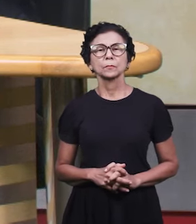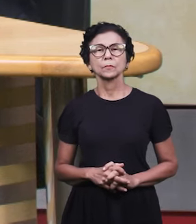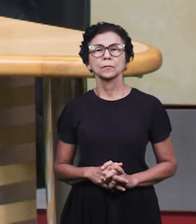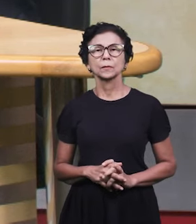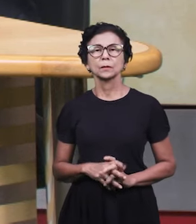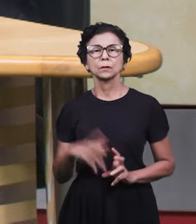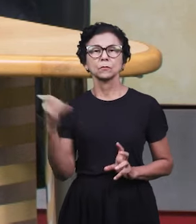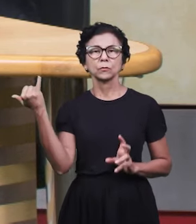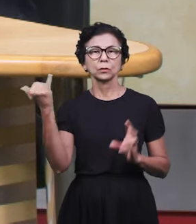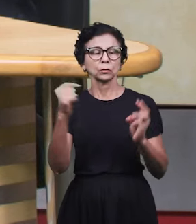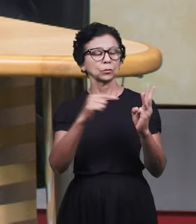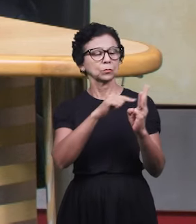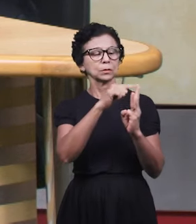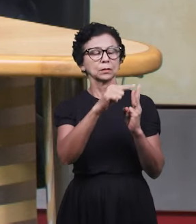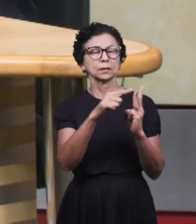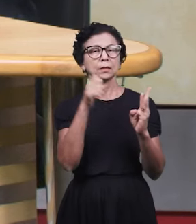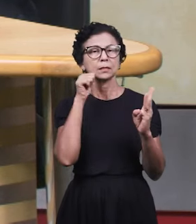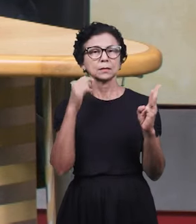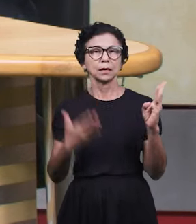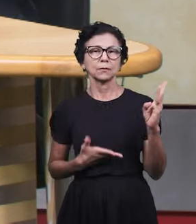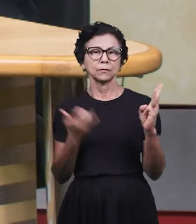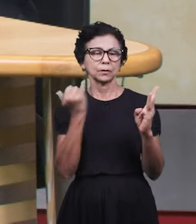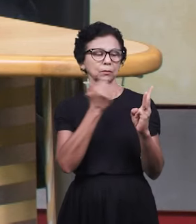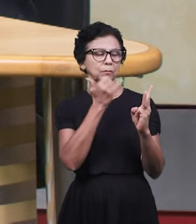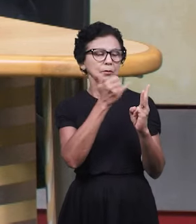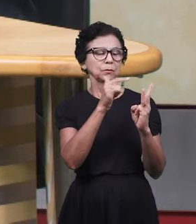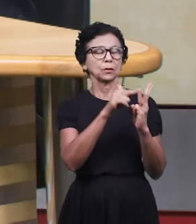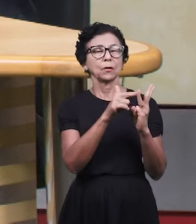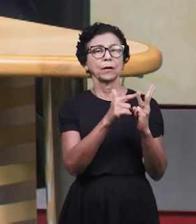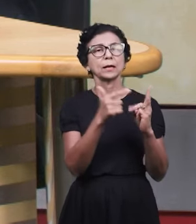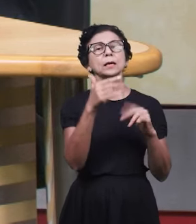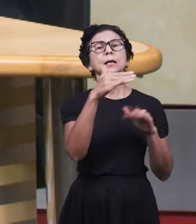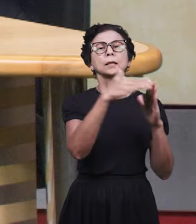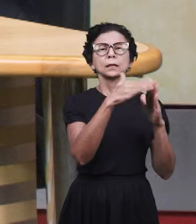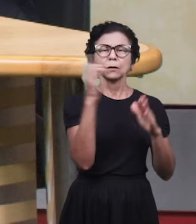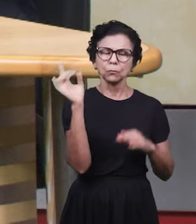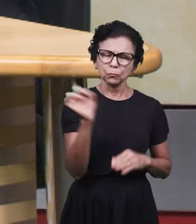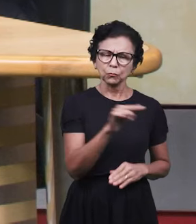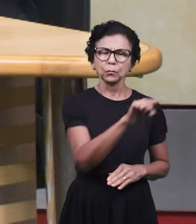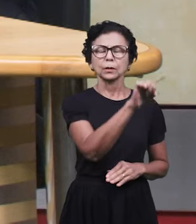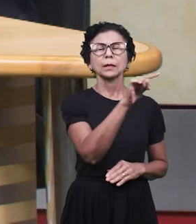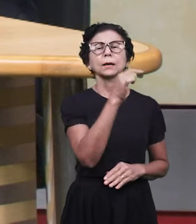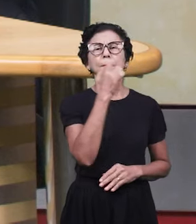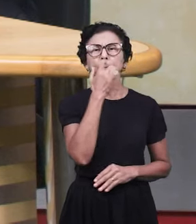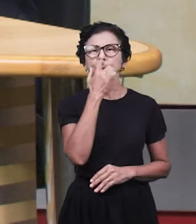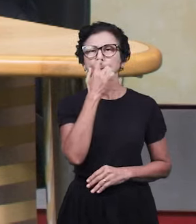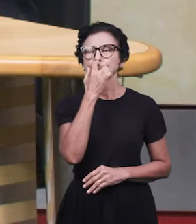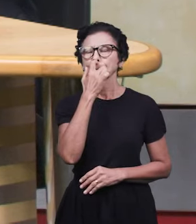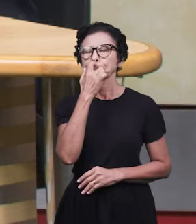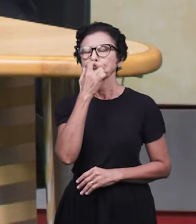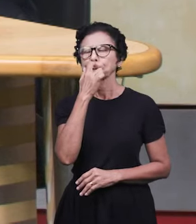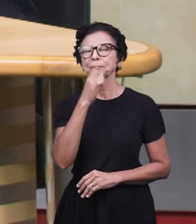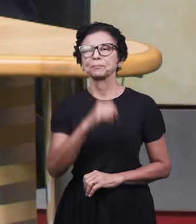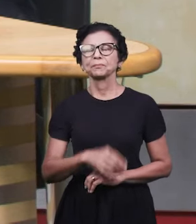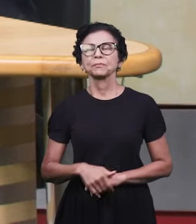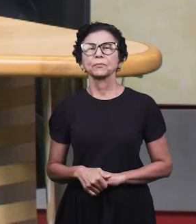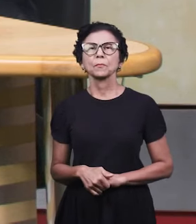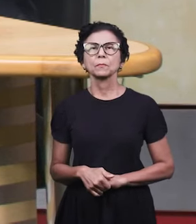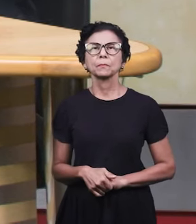né? Exatamente, essa colocação do Marcelo é importante como a visão e... Essa foi